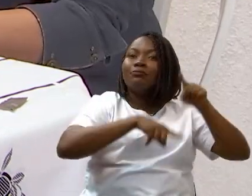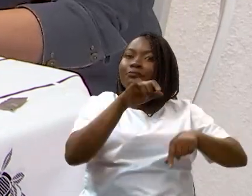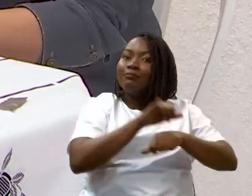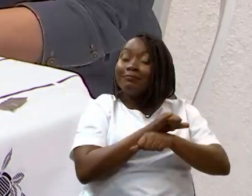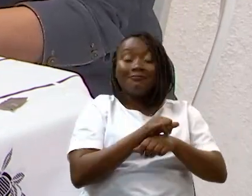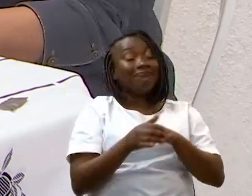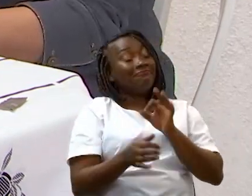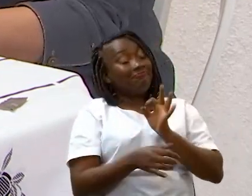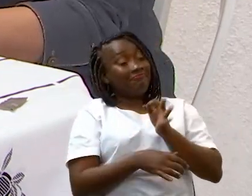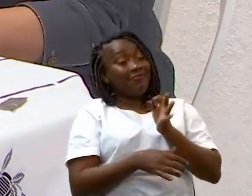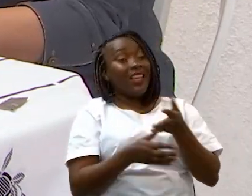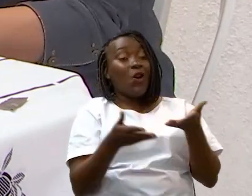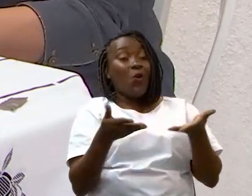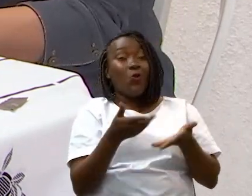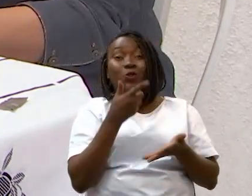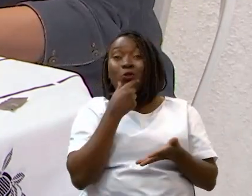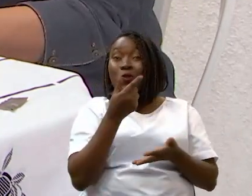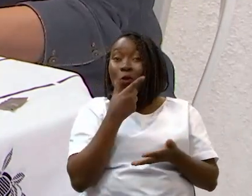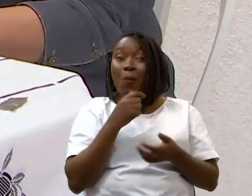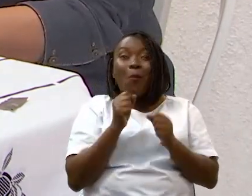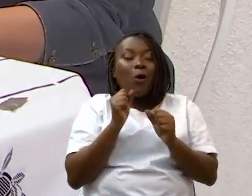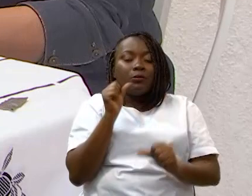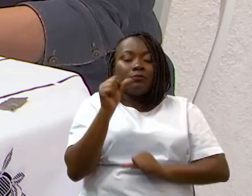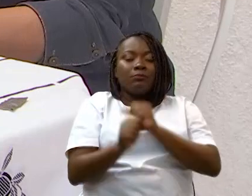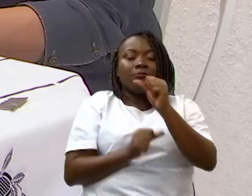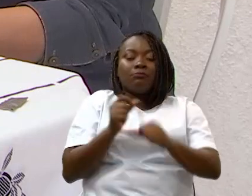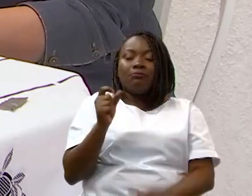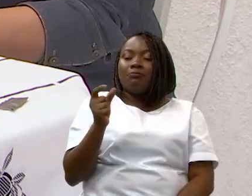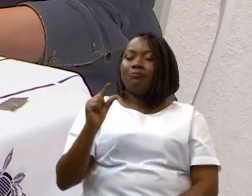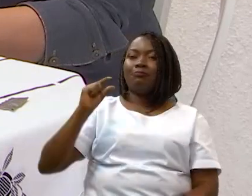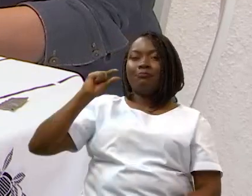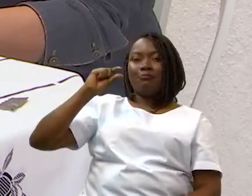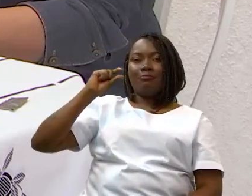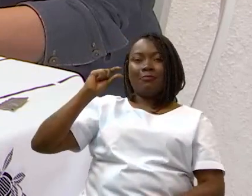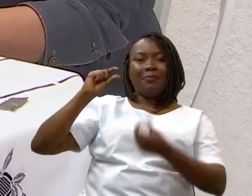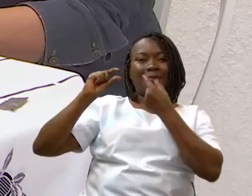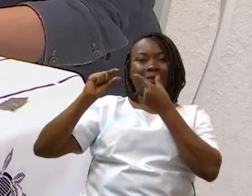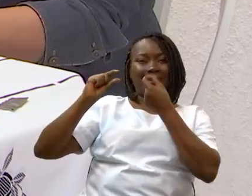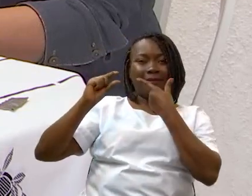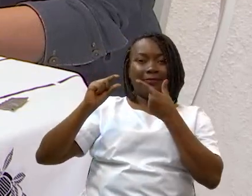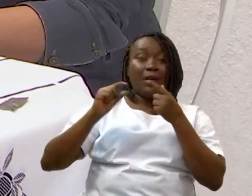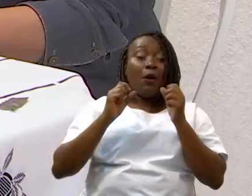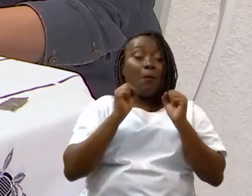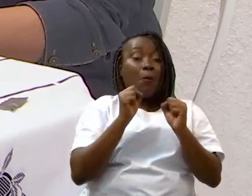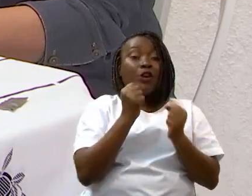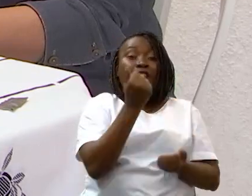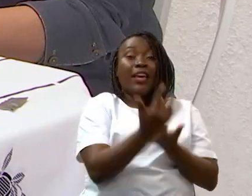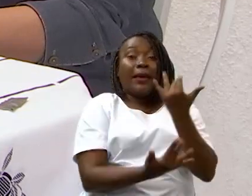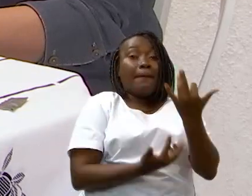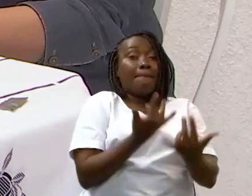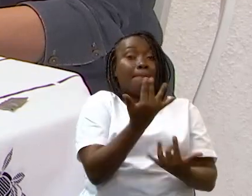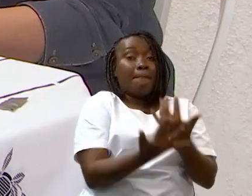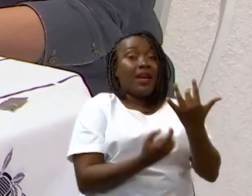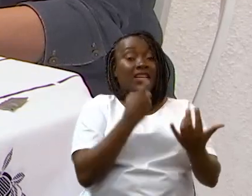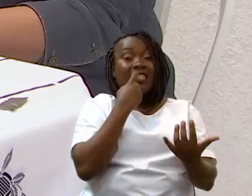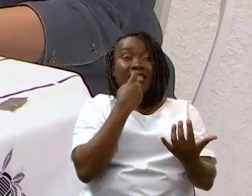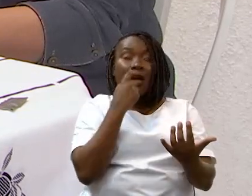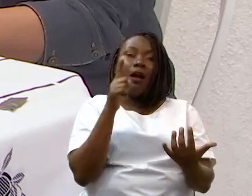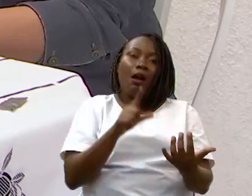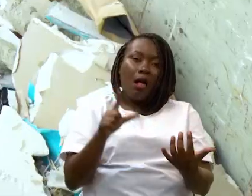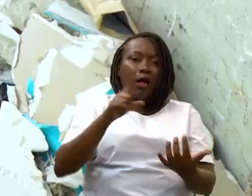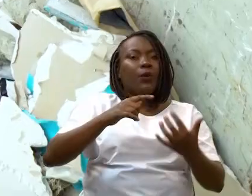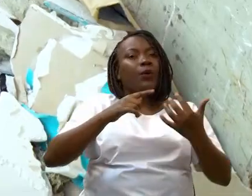exatamente. Então, hoje o homem pode pirolizar, ele pode queimar esse plástico, obviamente que tem que ser com